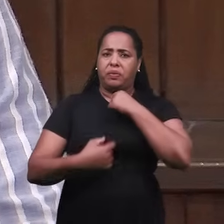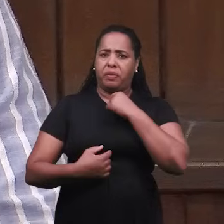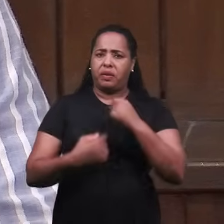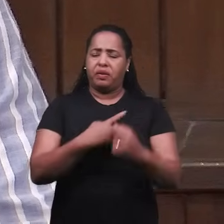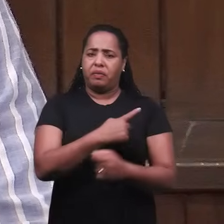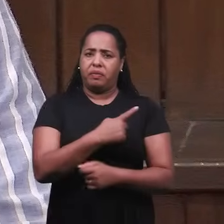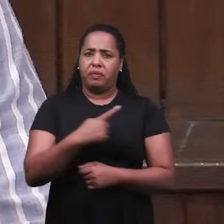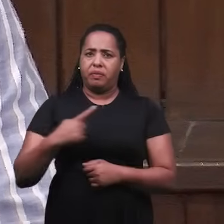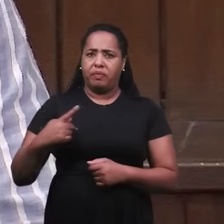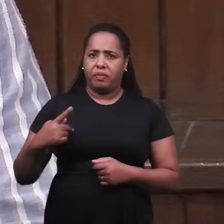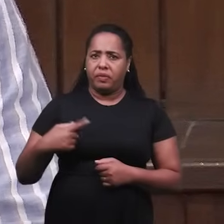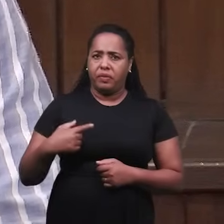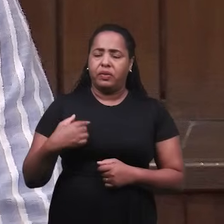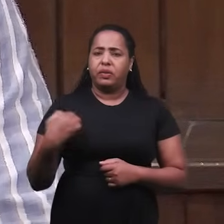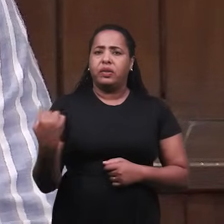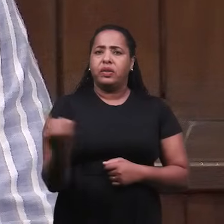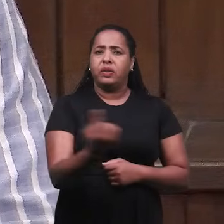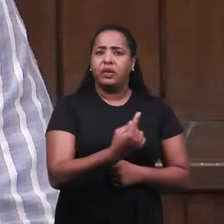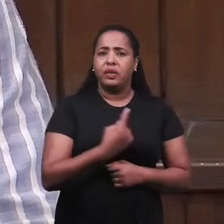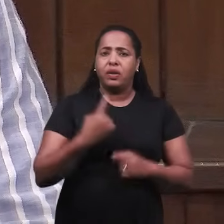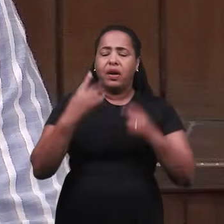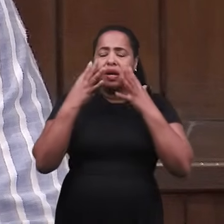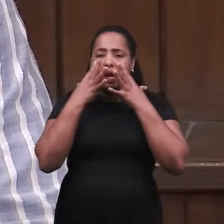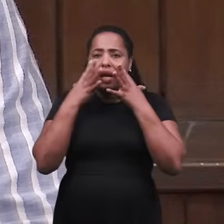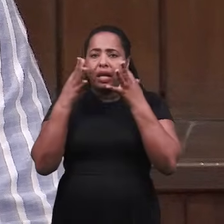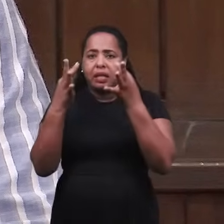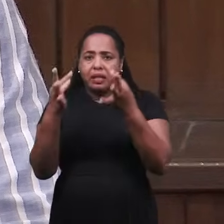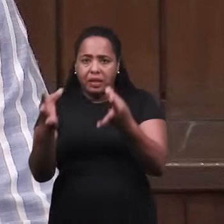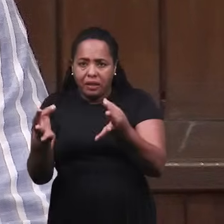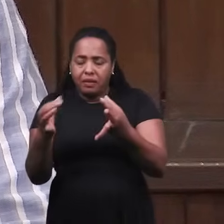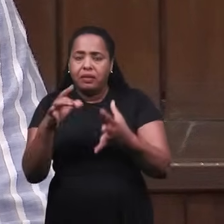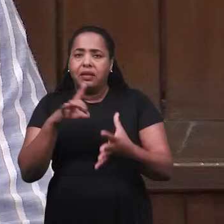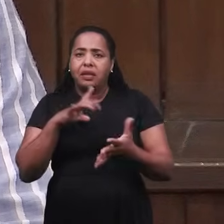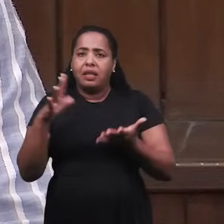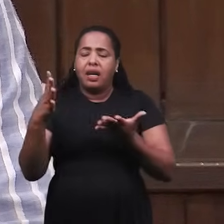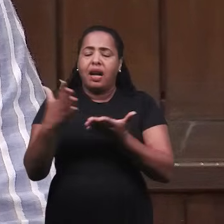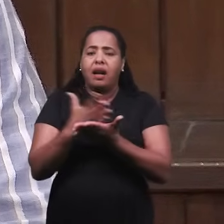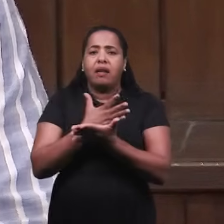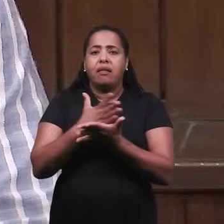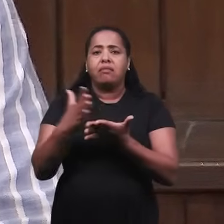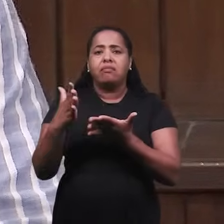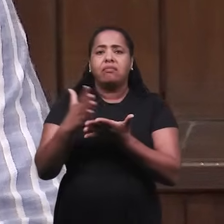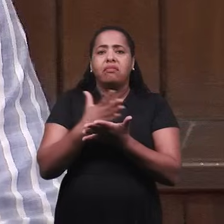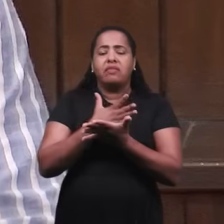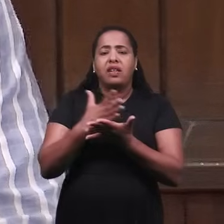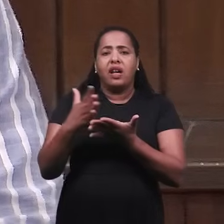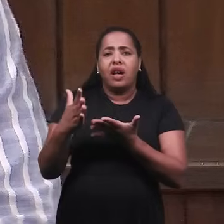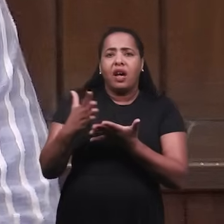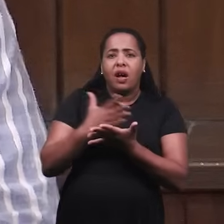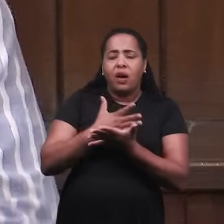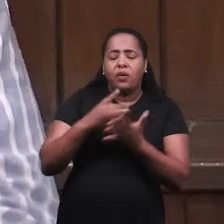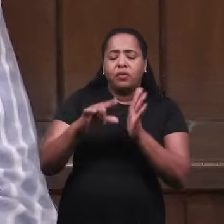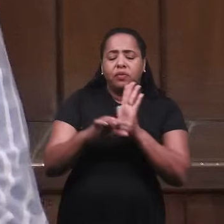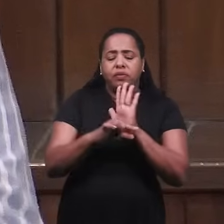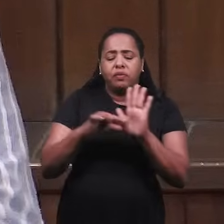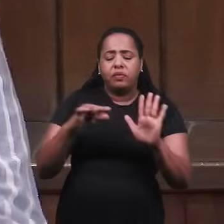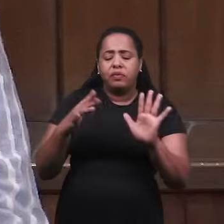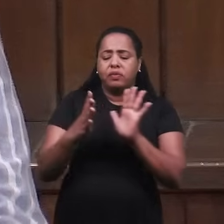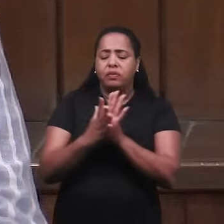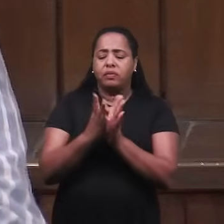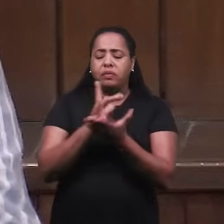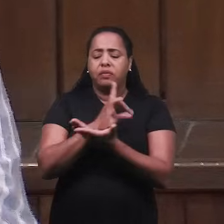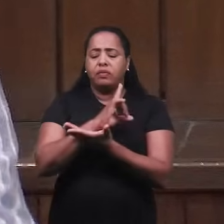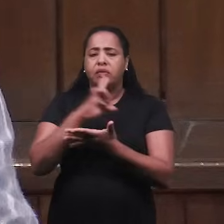pastores, estejamos atentos a alguns versículos da palavra que